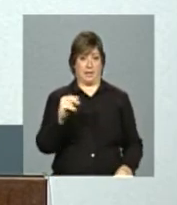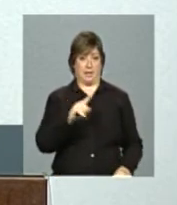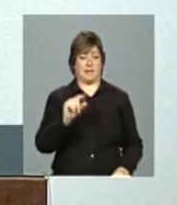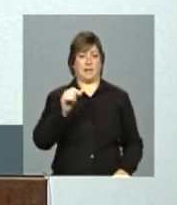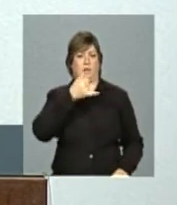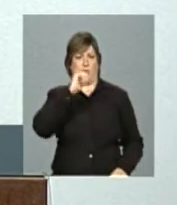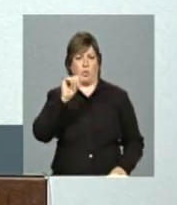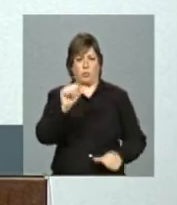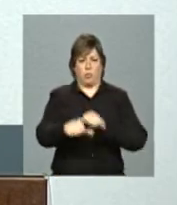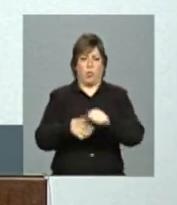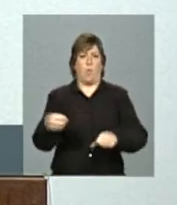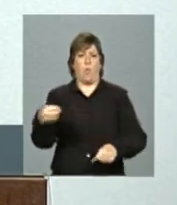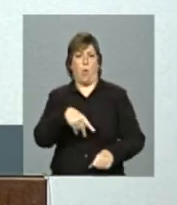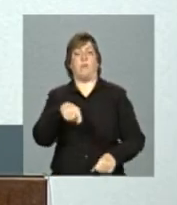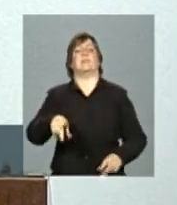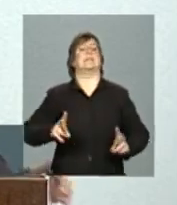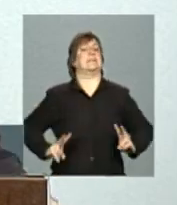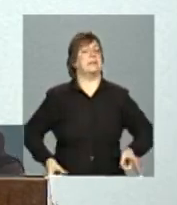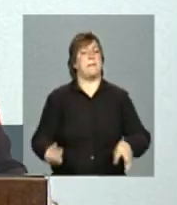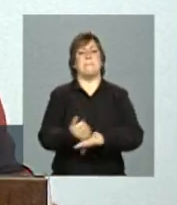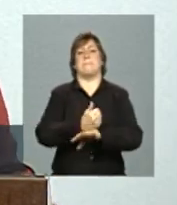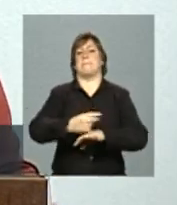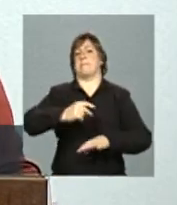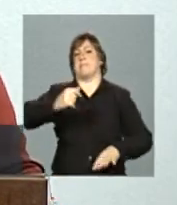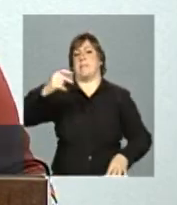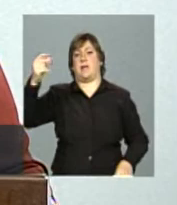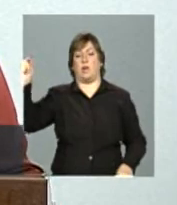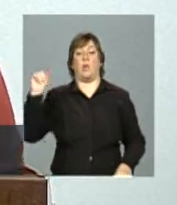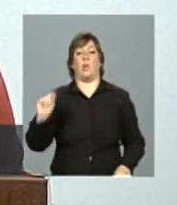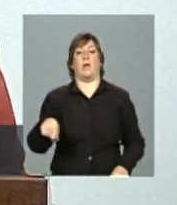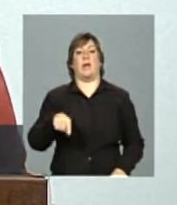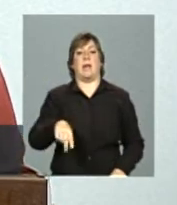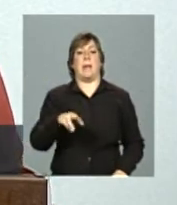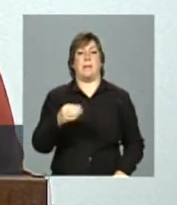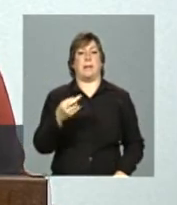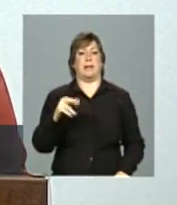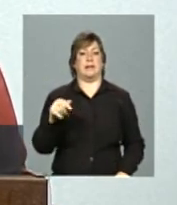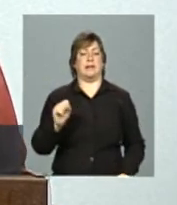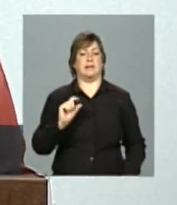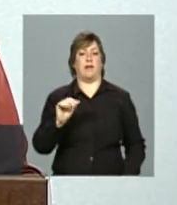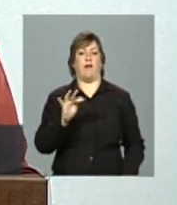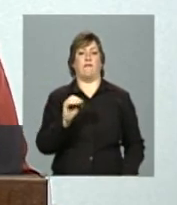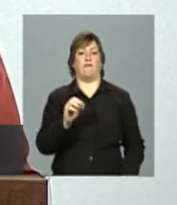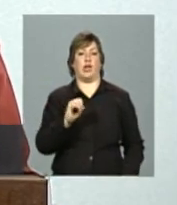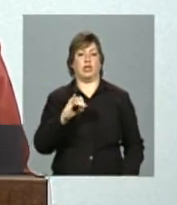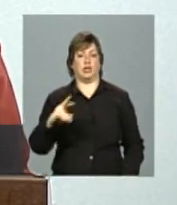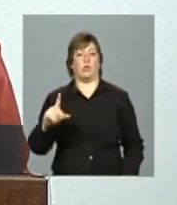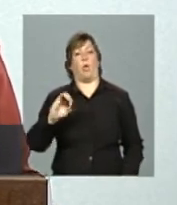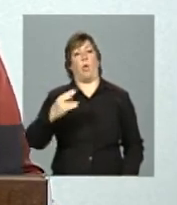renovável é sempre melhor que uma matriz energética fóssil